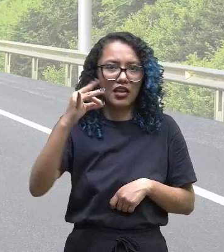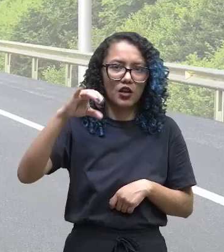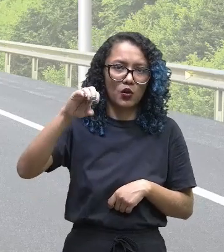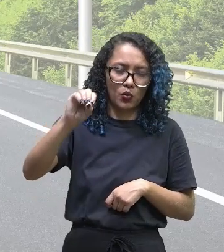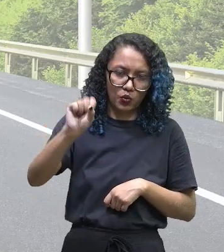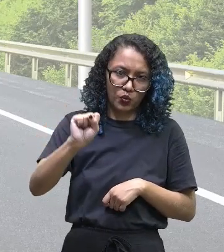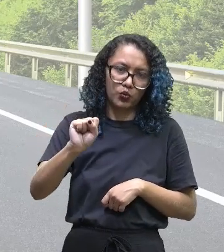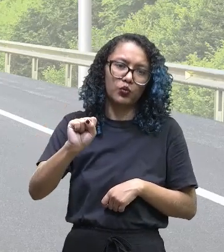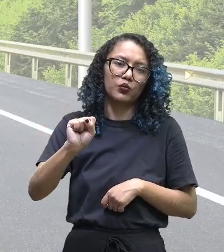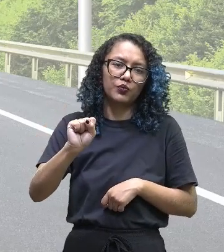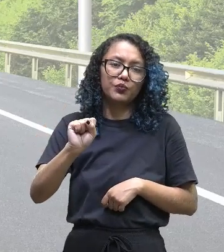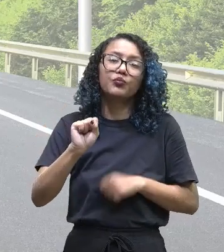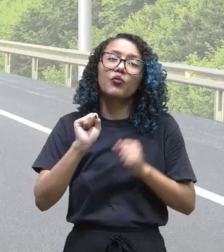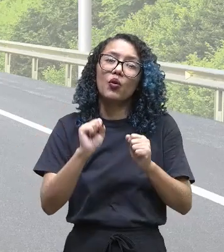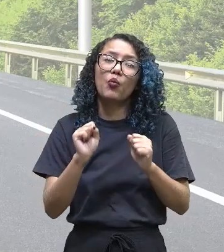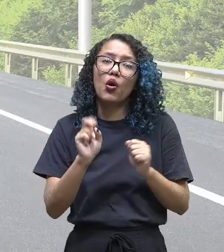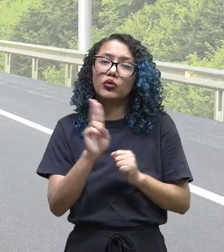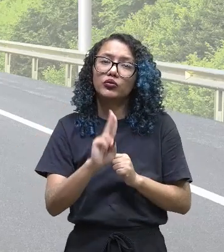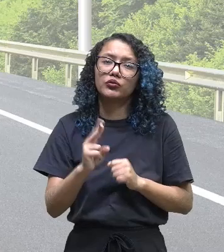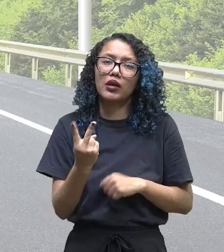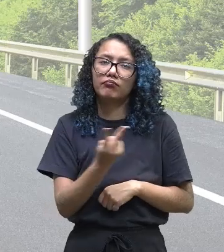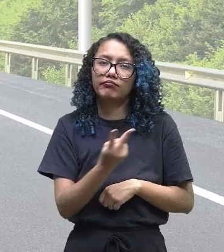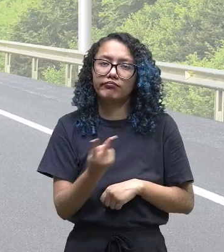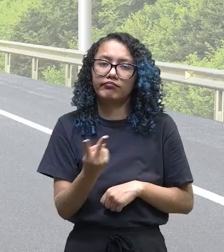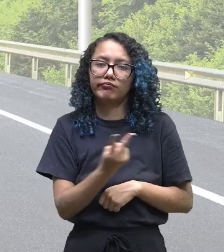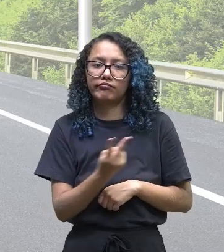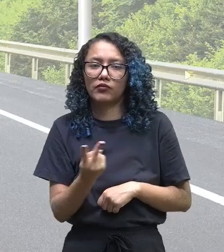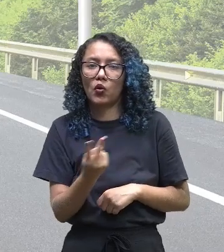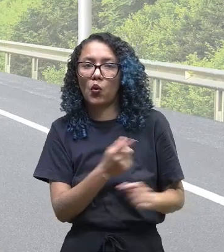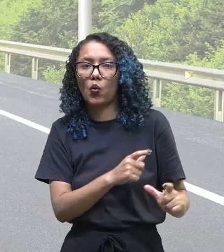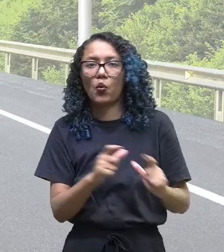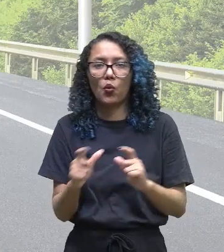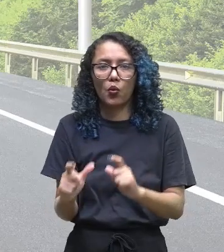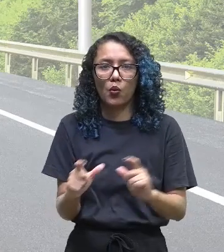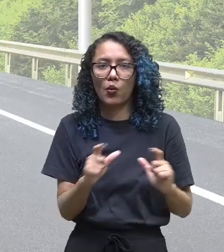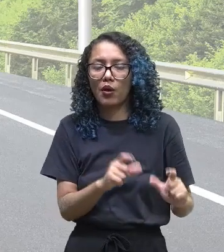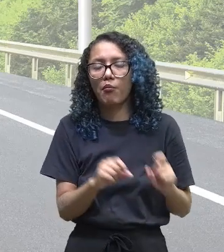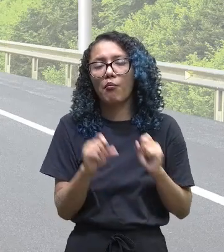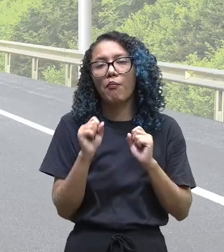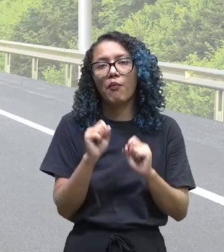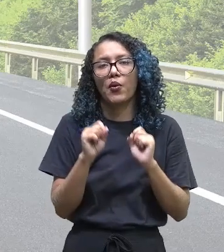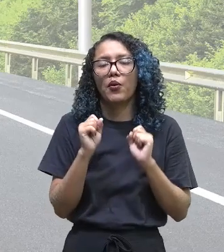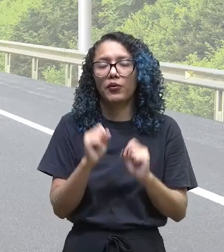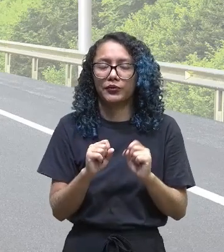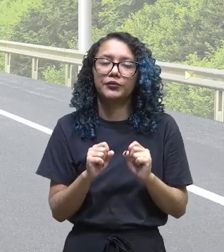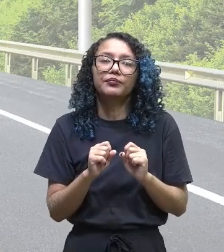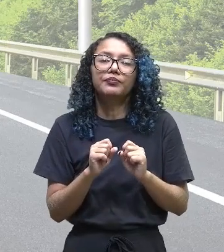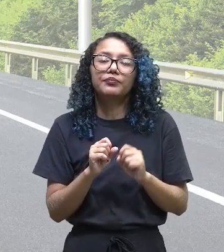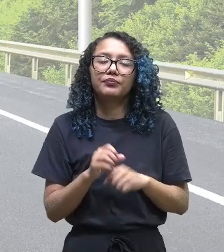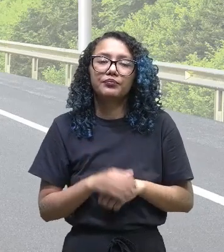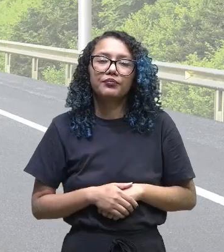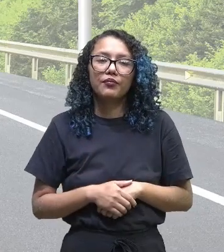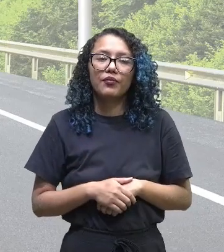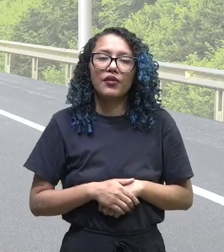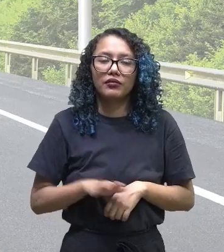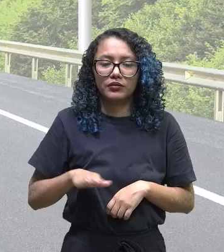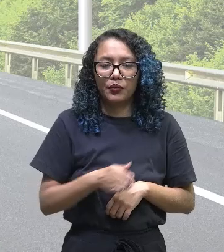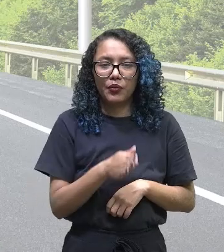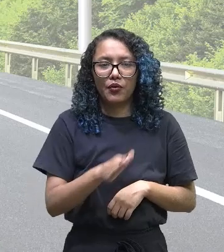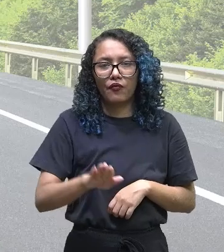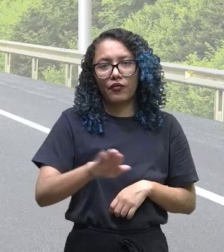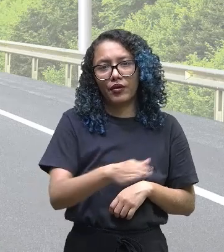vamos utilizá-los, né? Esses veículos vão passar, eles irão se locomover por